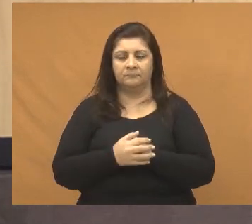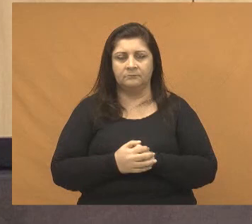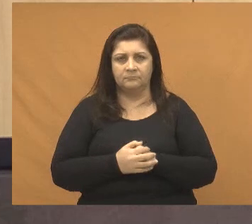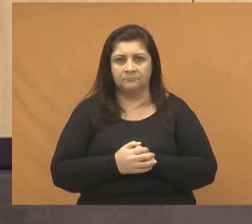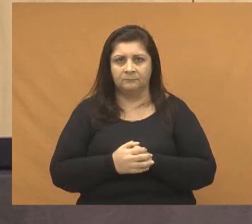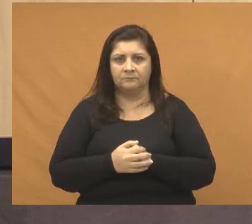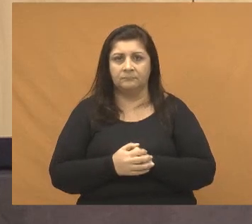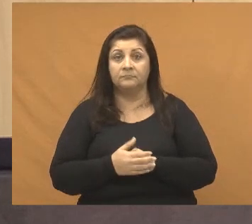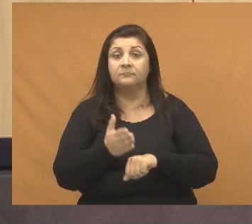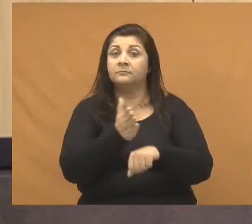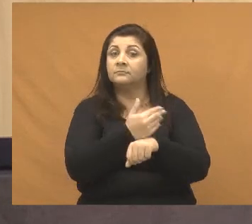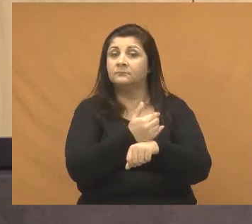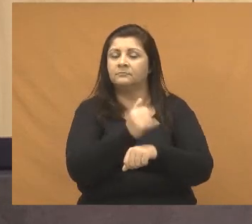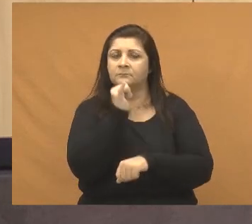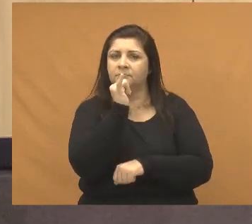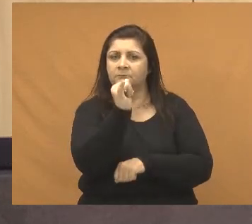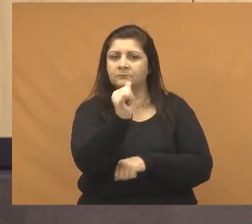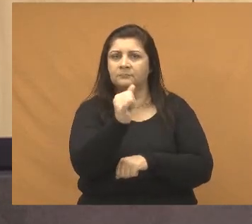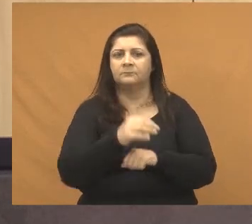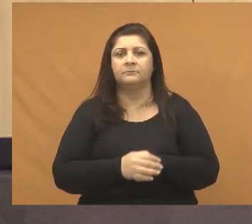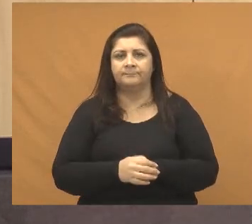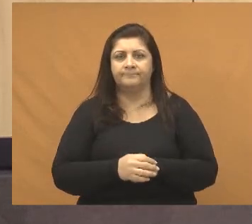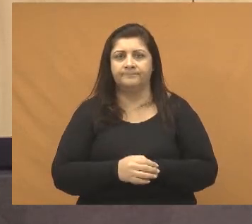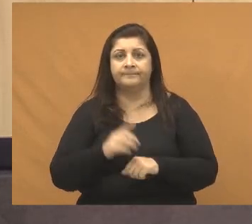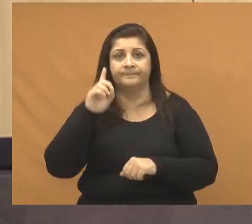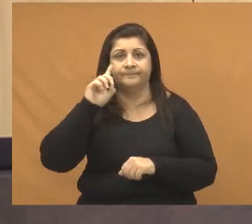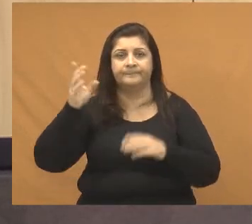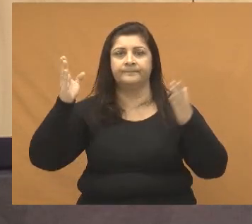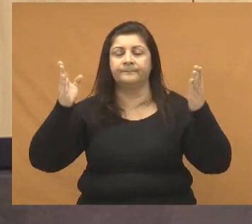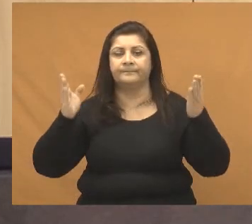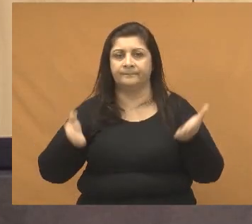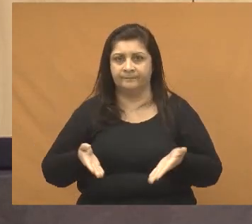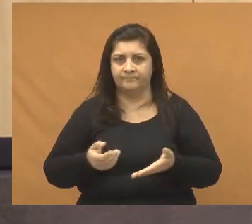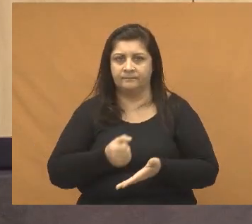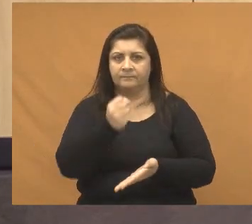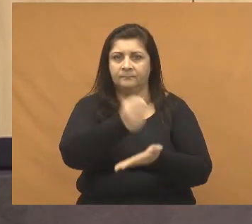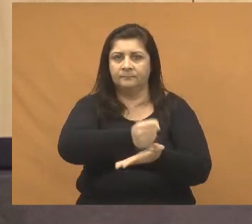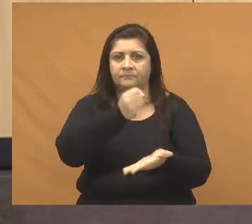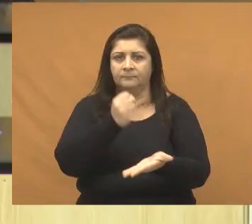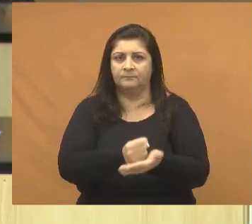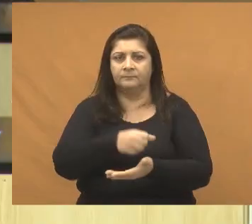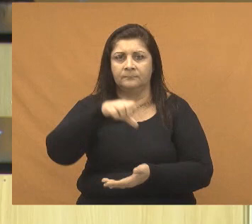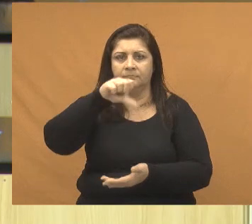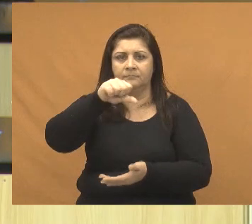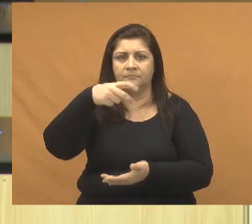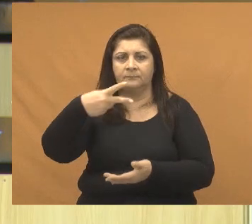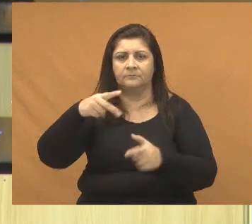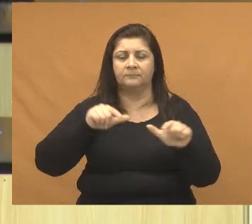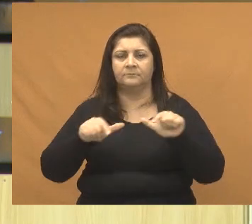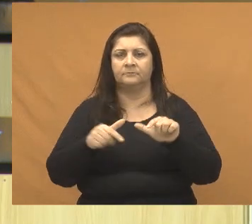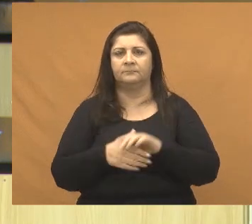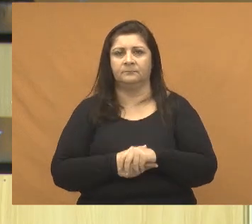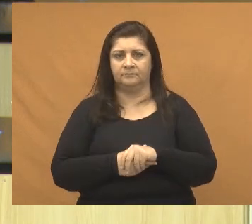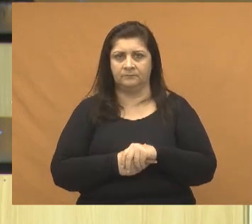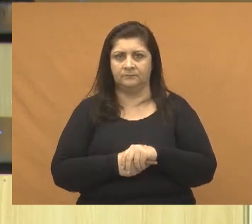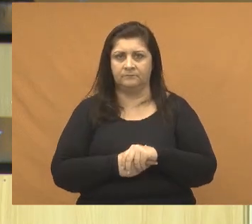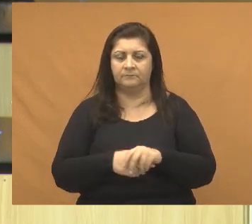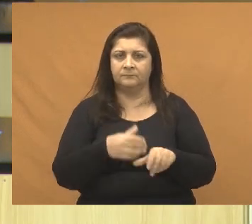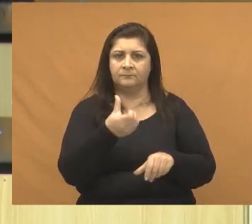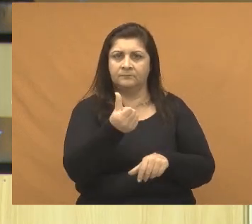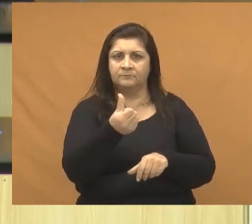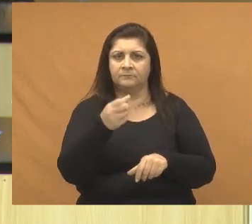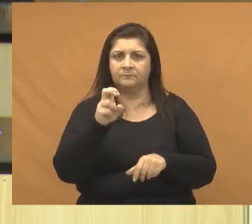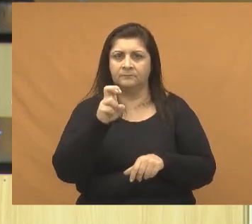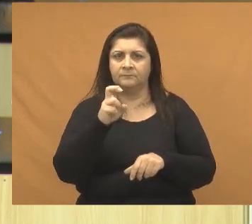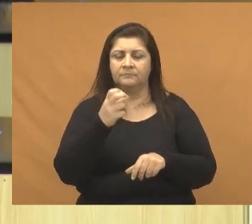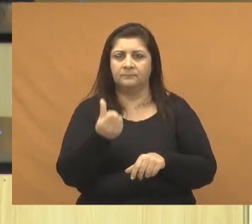vereadores. Antes, porém, informo que para a presente sessão foram protocolados 92 trabalhos, sendo